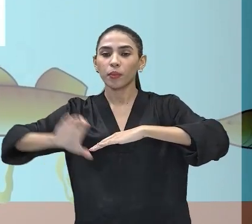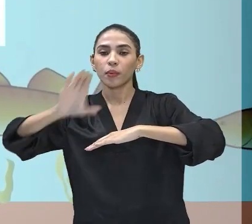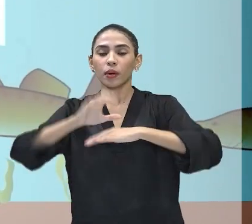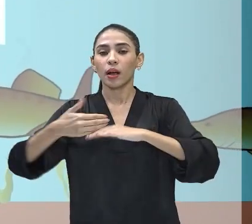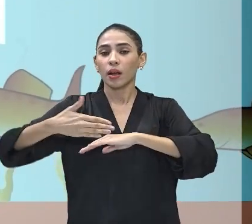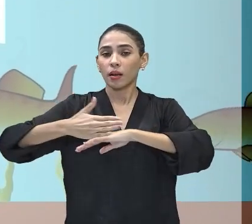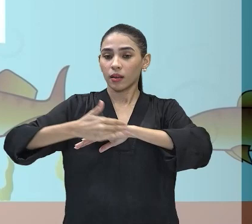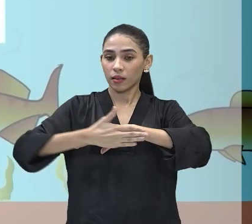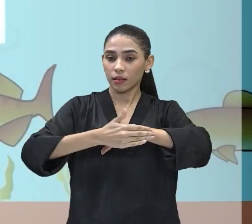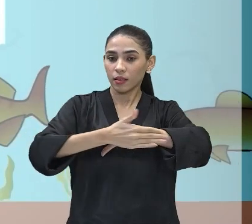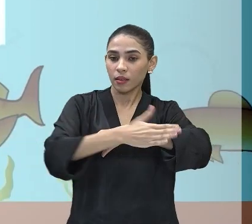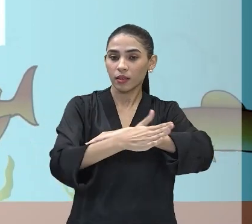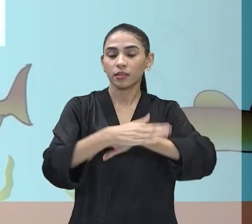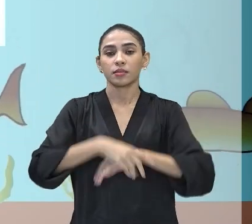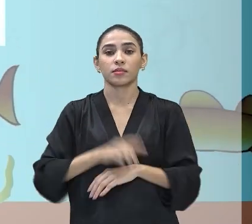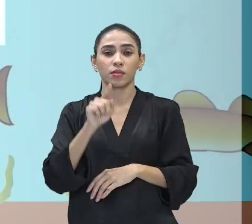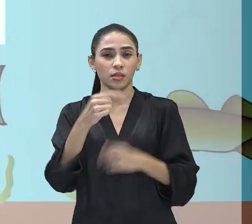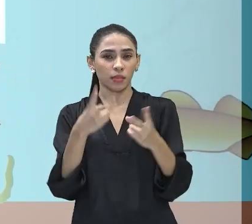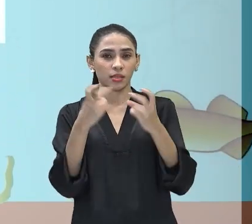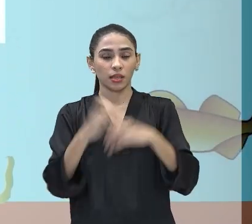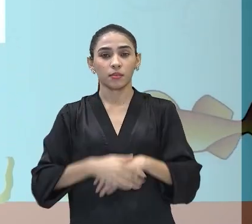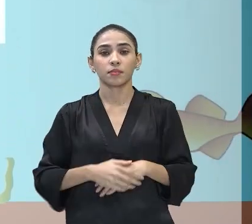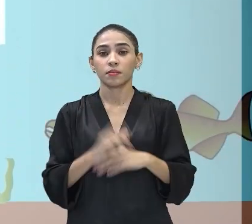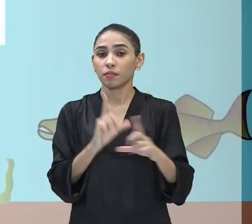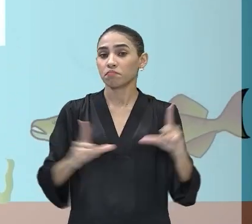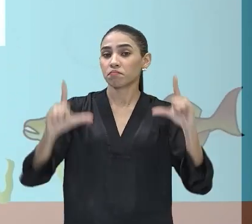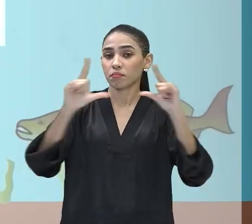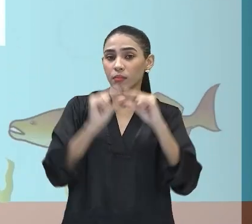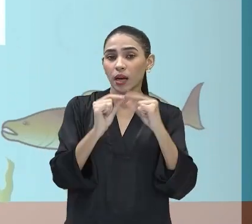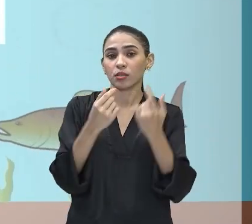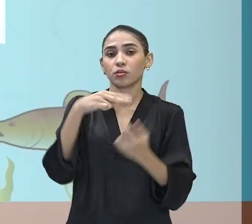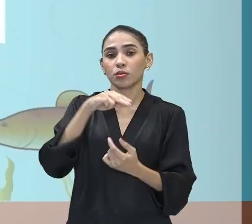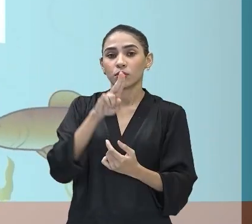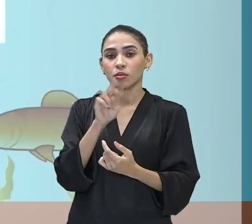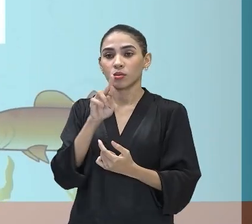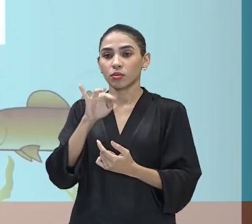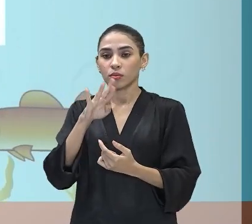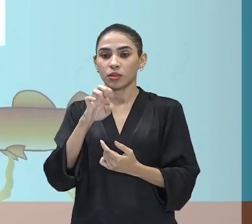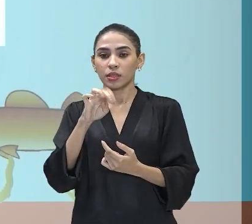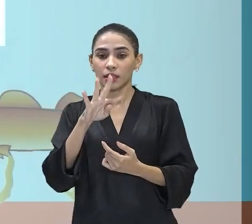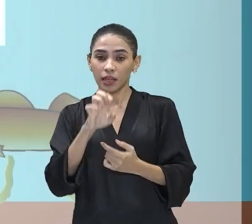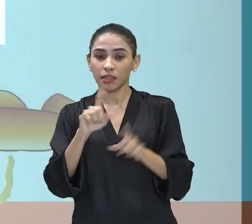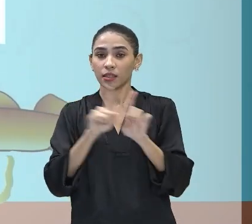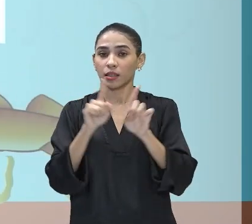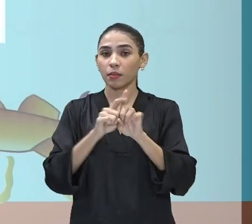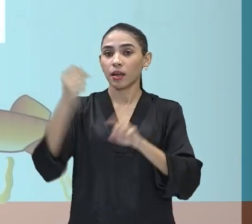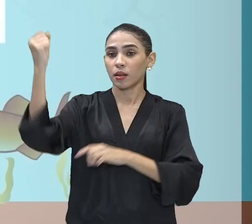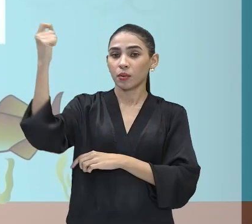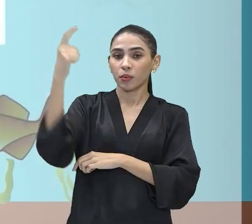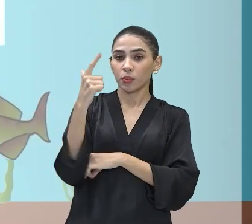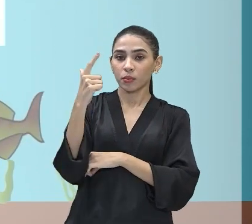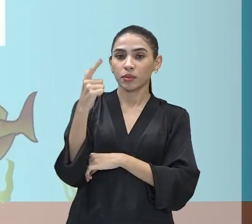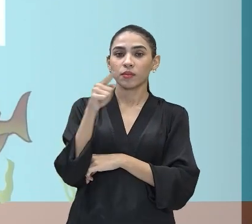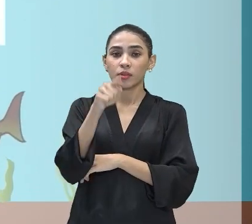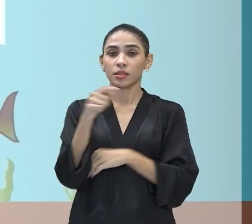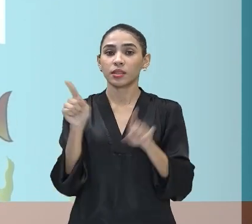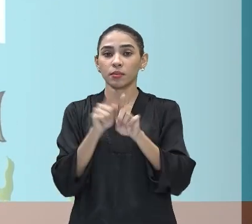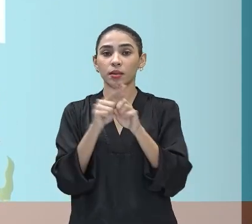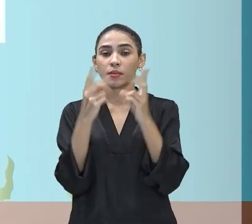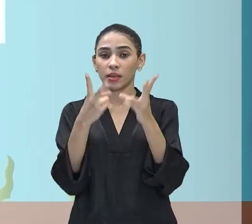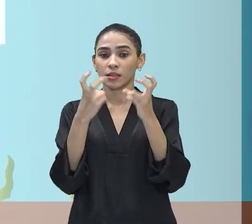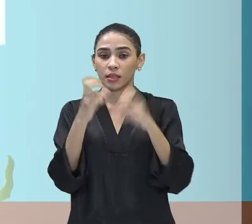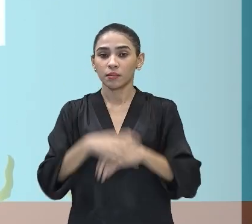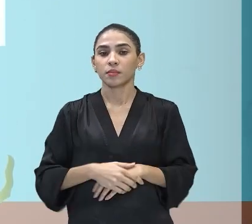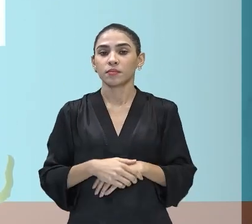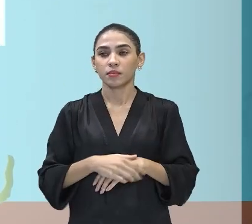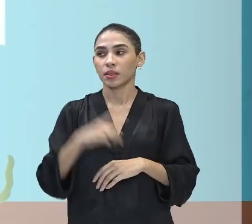peixes observ que tem um baixo nível de nutrientes uma boa penetração da luz observem que baixo ali